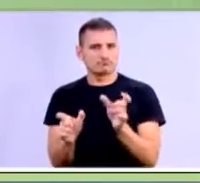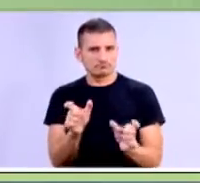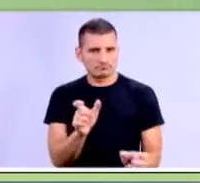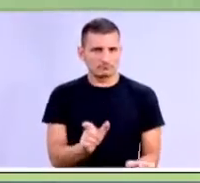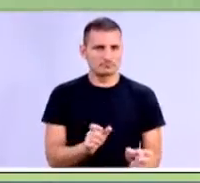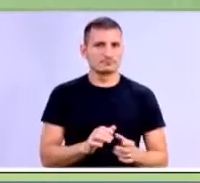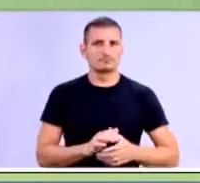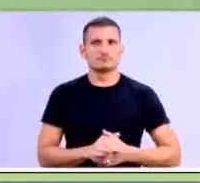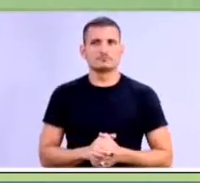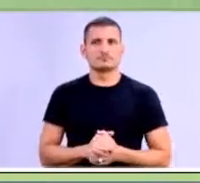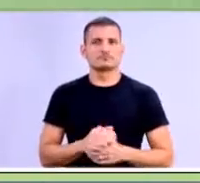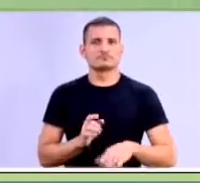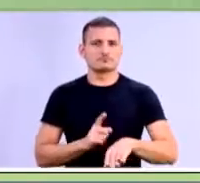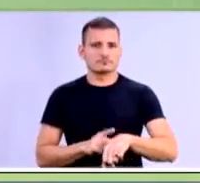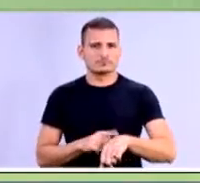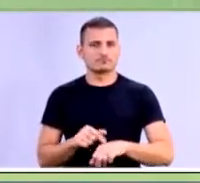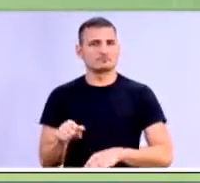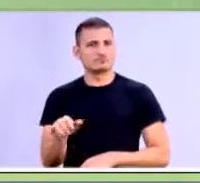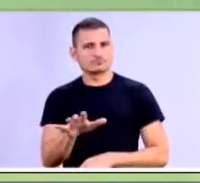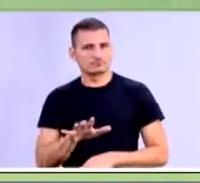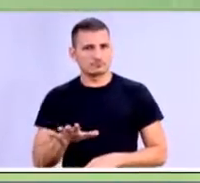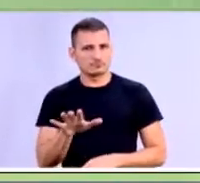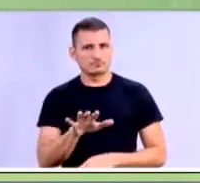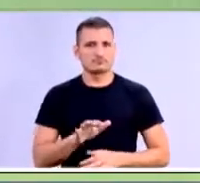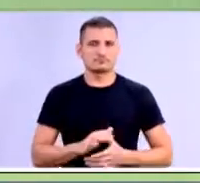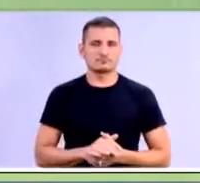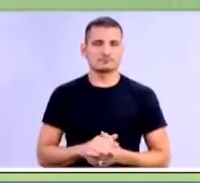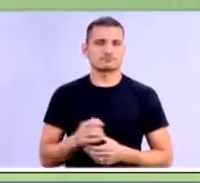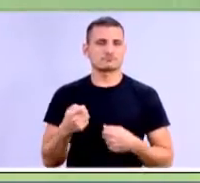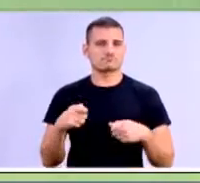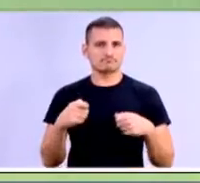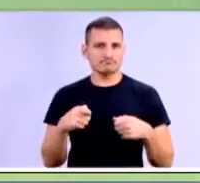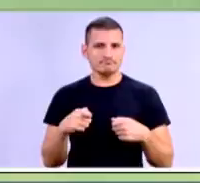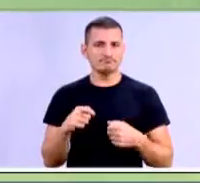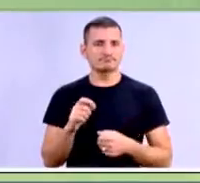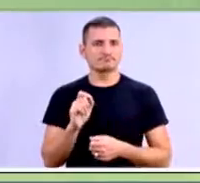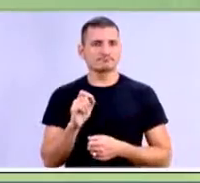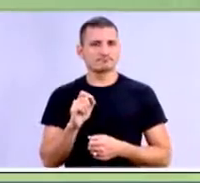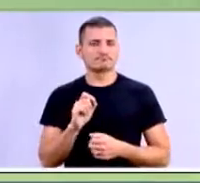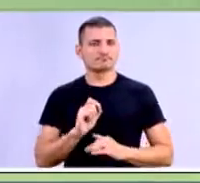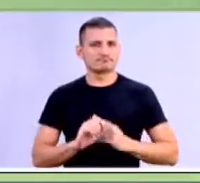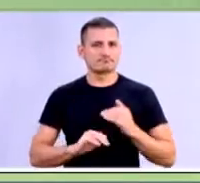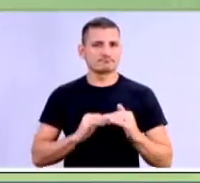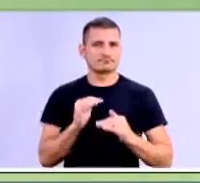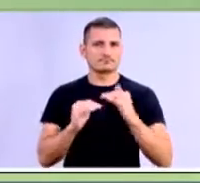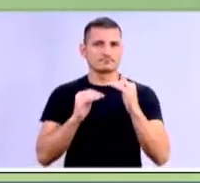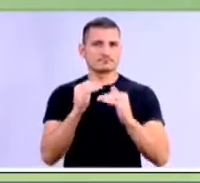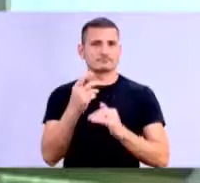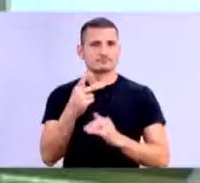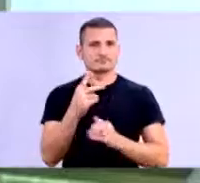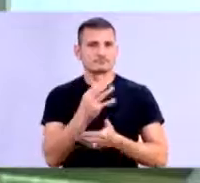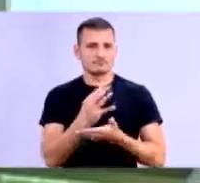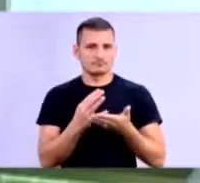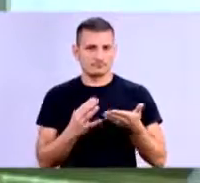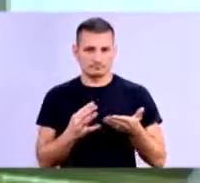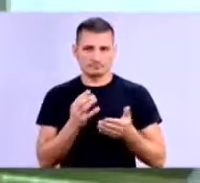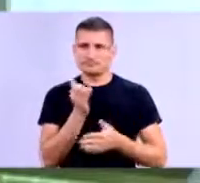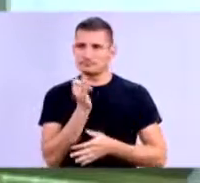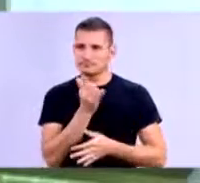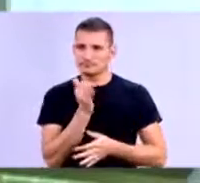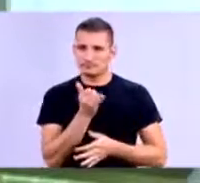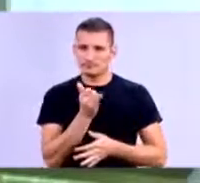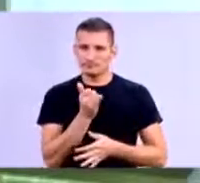personagens, tempo, espaço, que a gente precisa desenvolver para que o seu texto